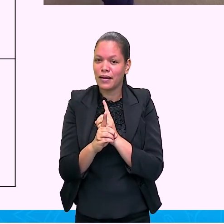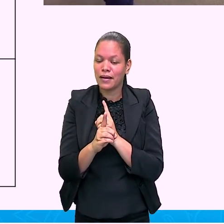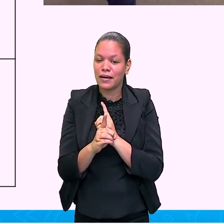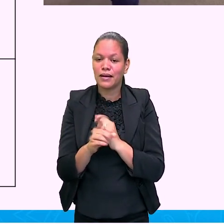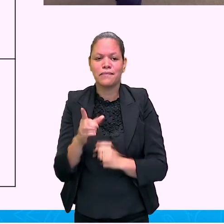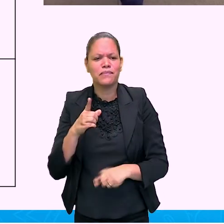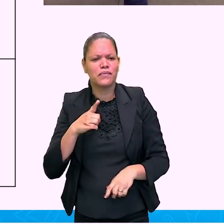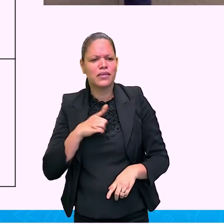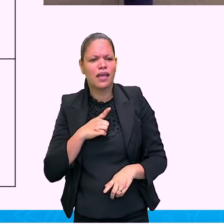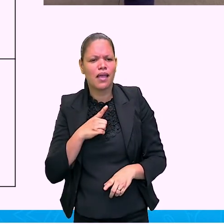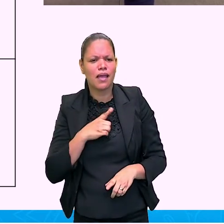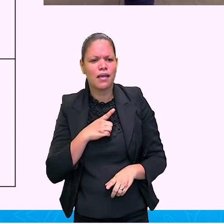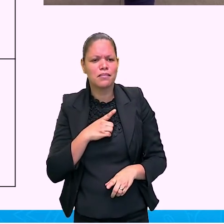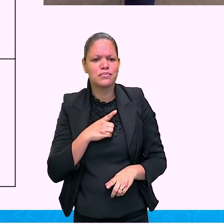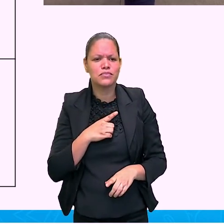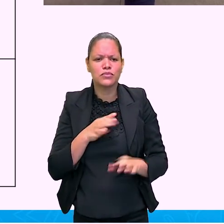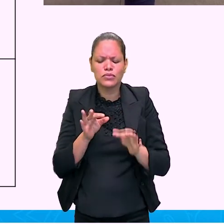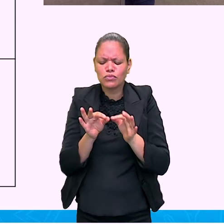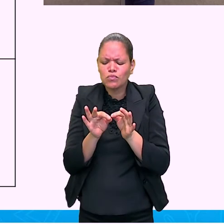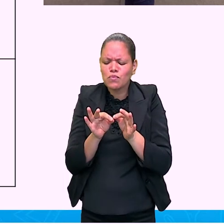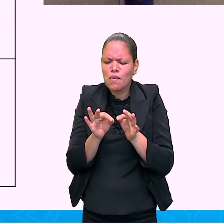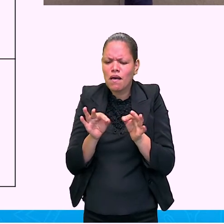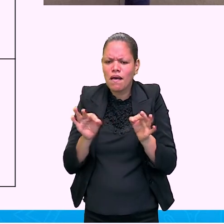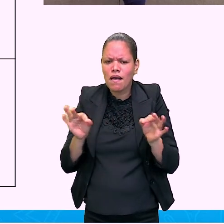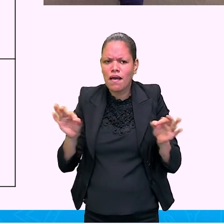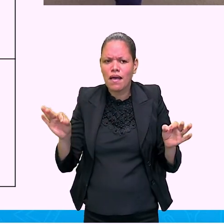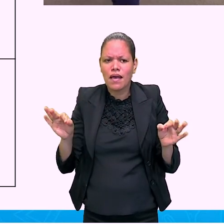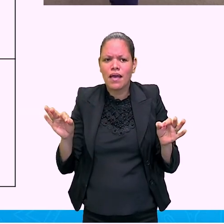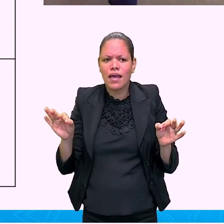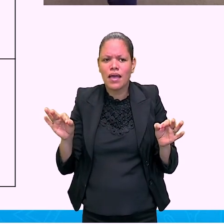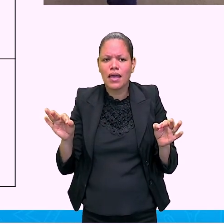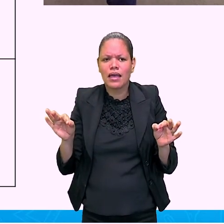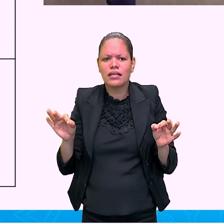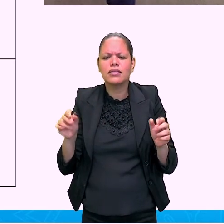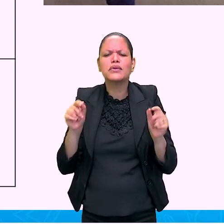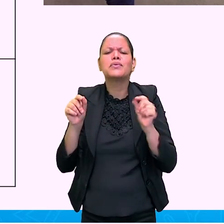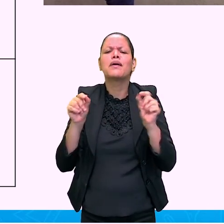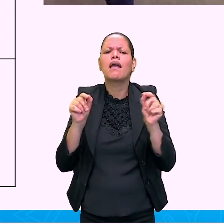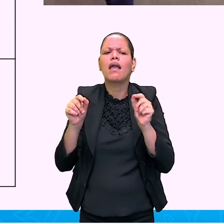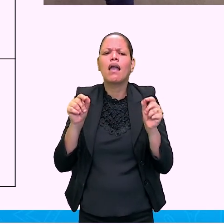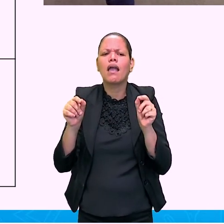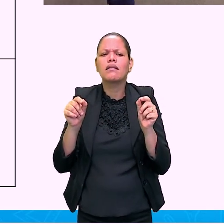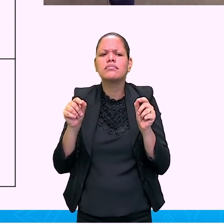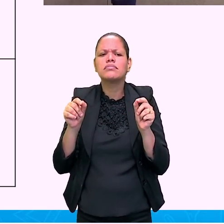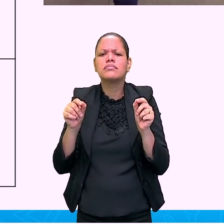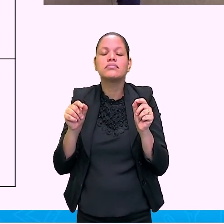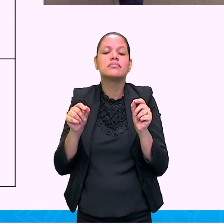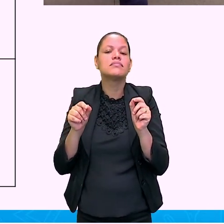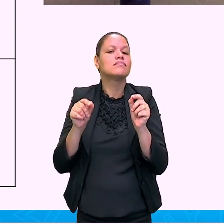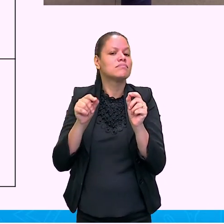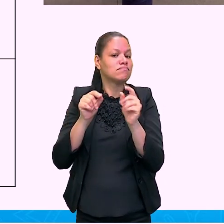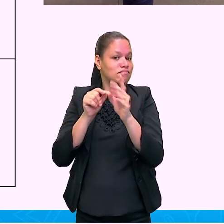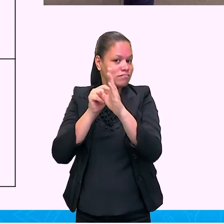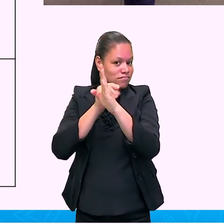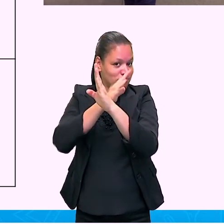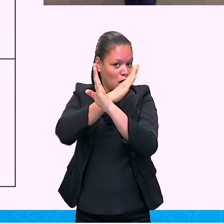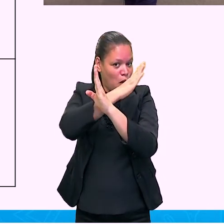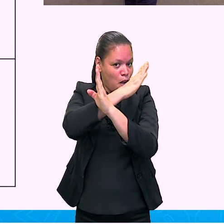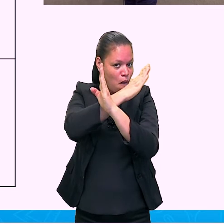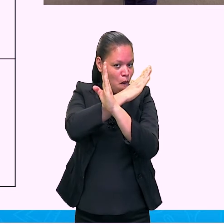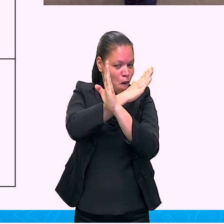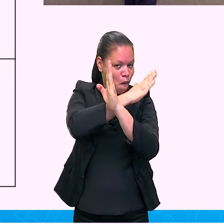nós temos aí, neste segundo desenho, elas são retas o quê? Concorrentes, pelo